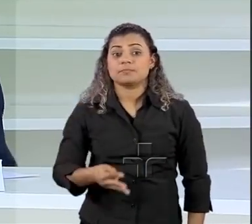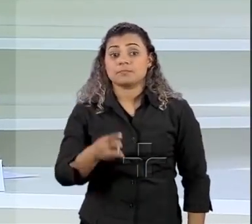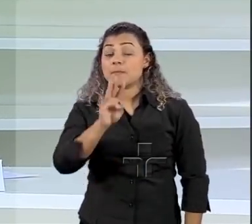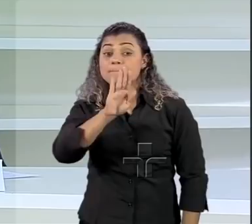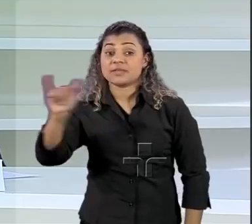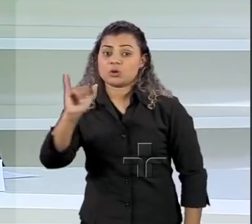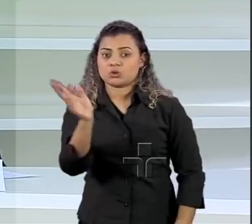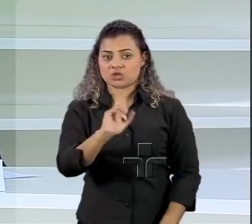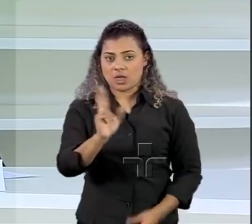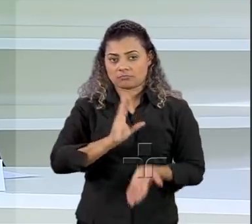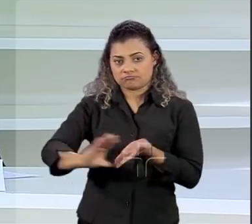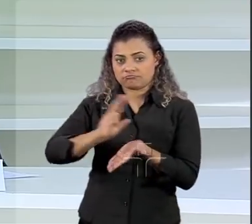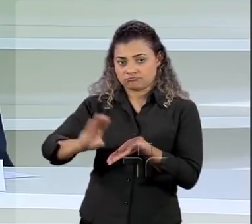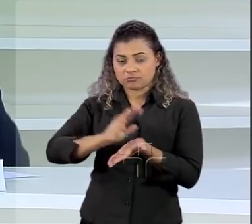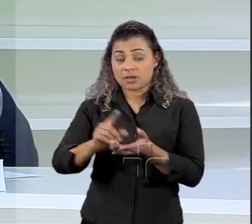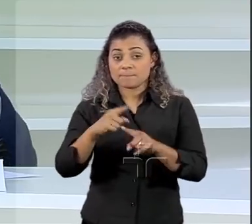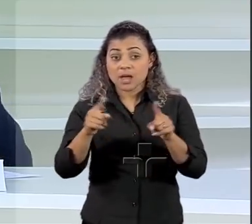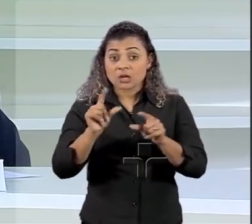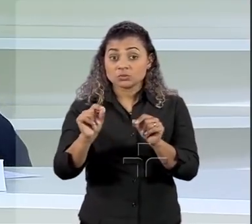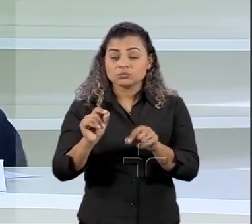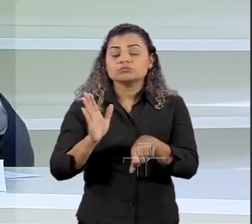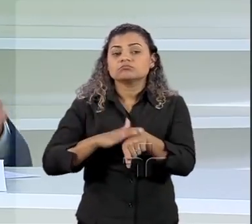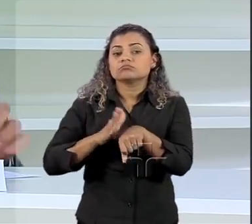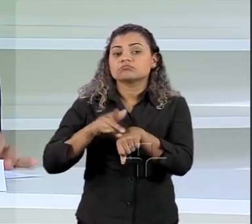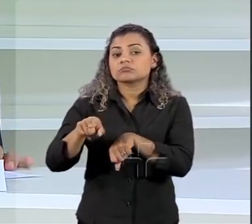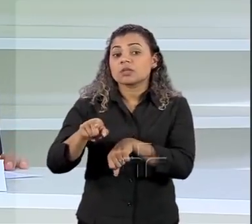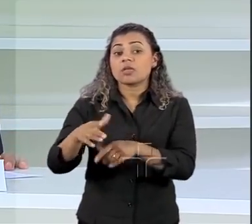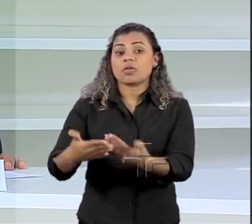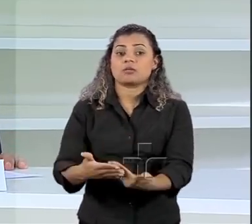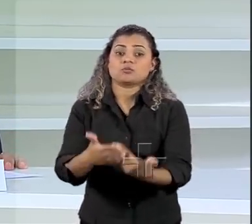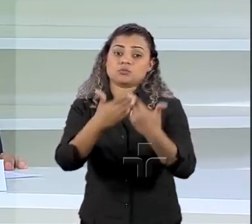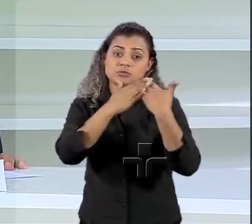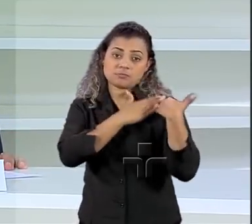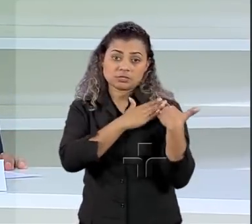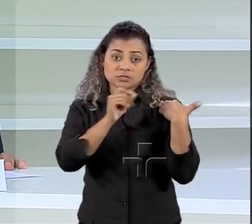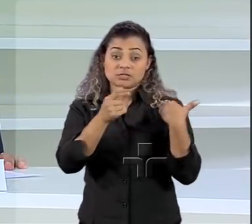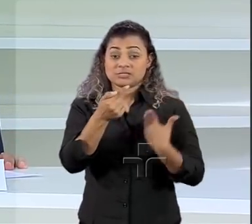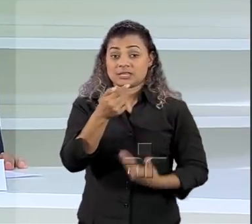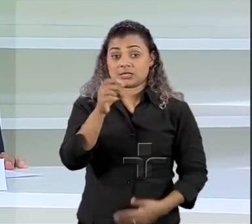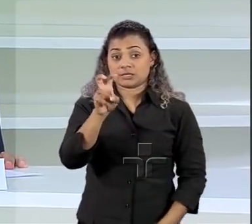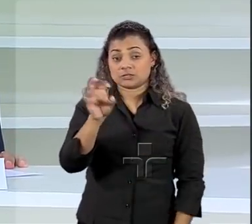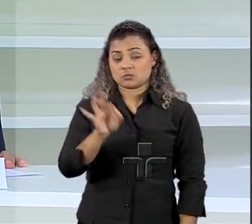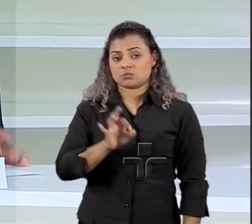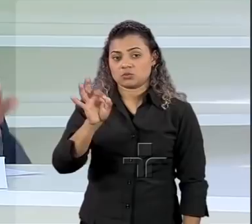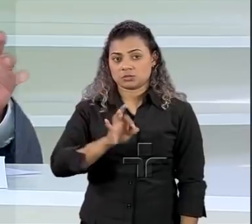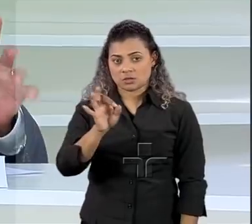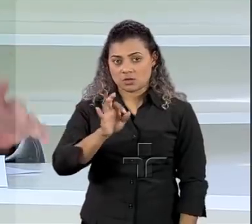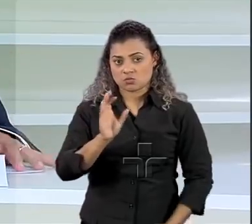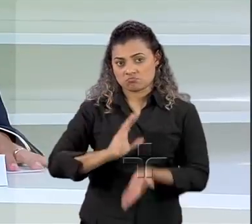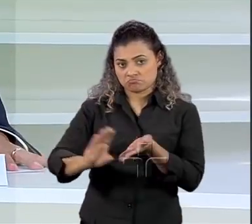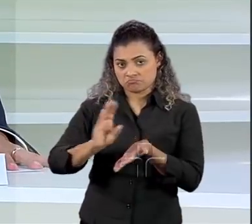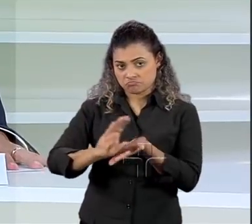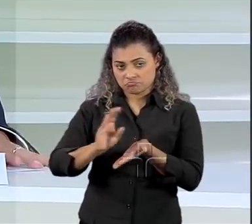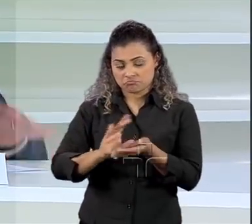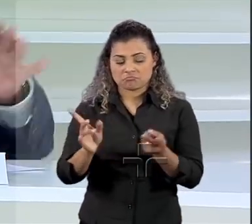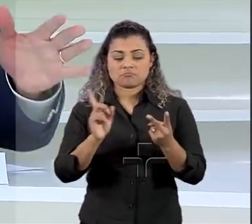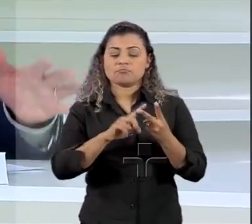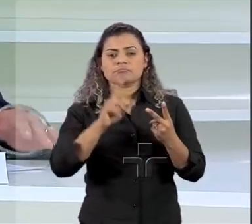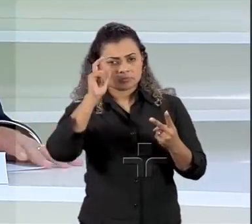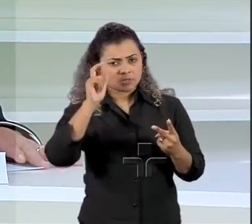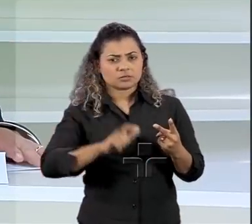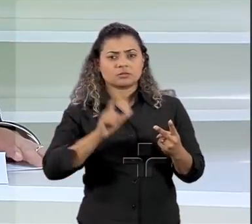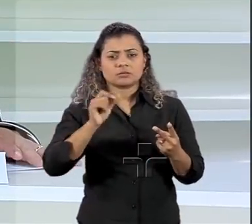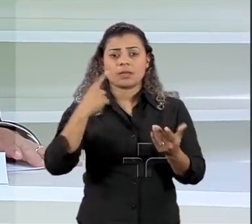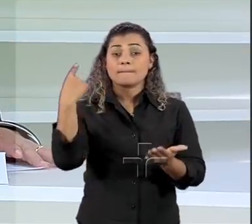que o Tesouro, ele se responsabiliza por 75% disto. Um outro número muito interessante, o